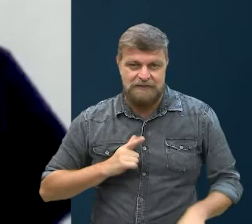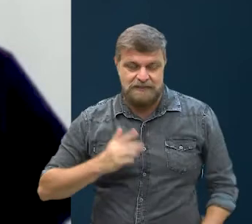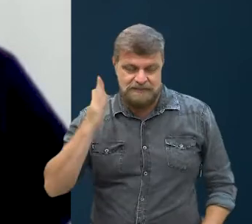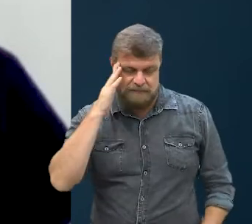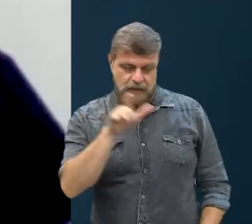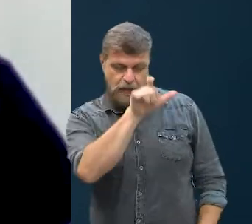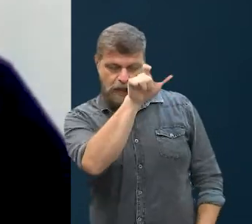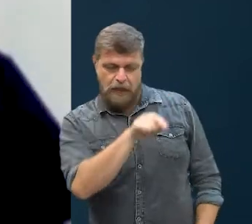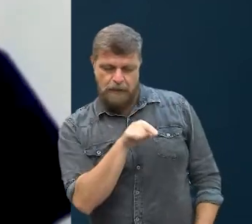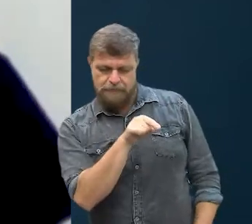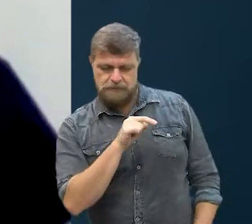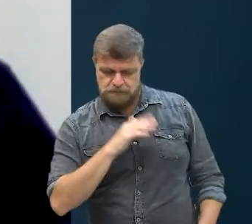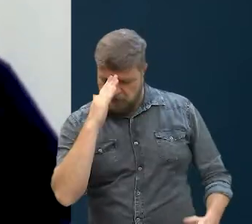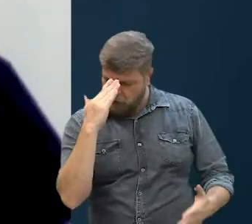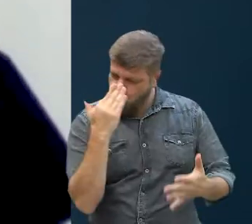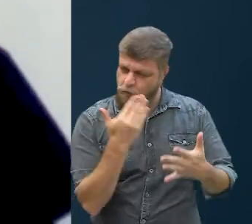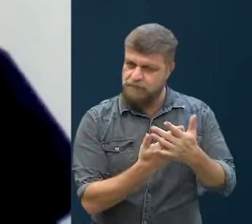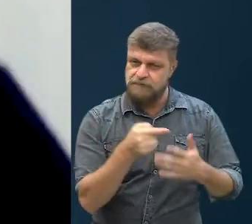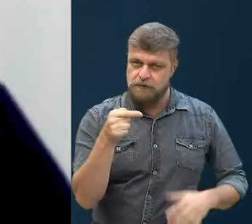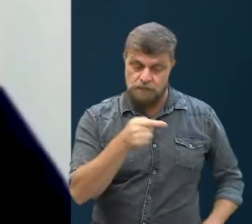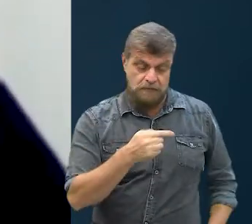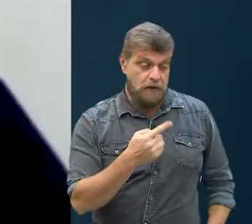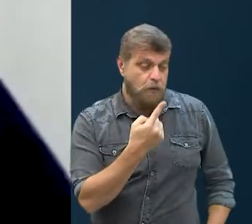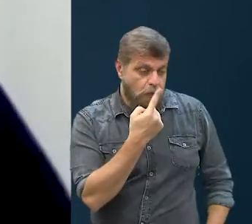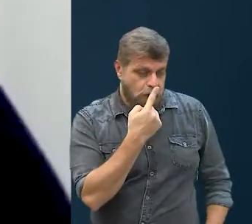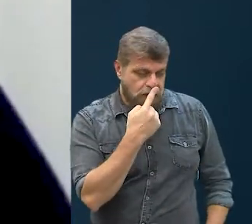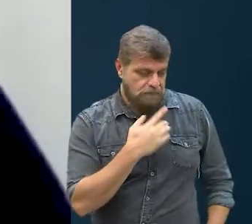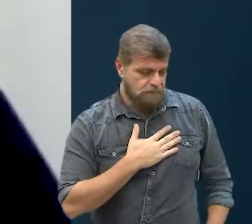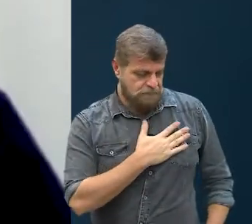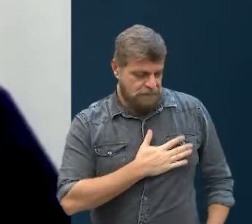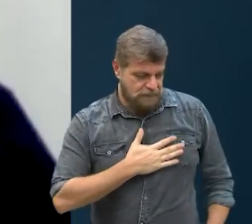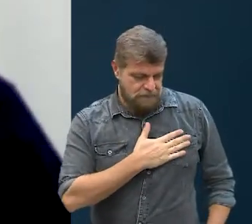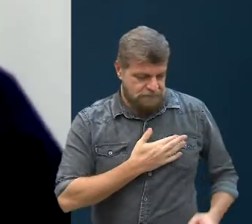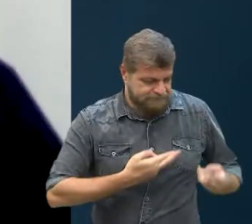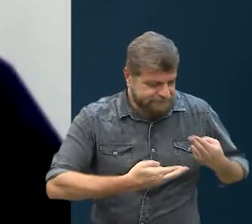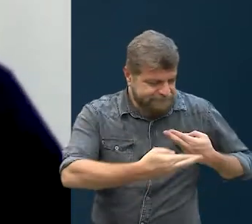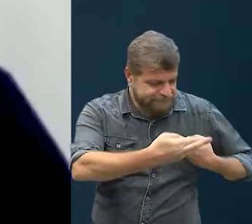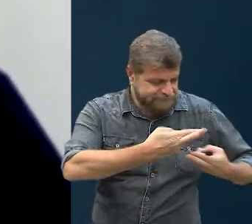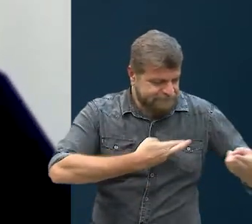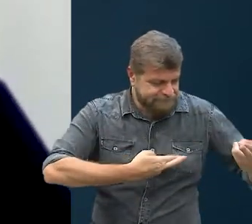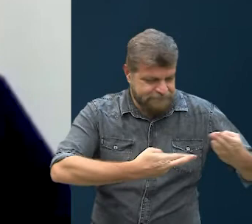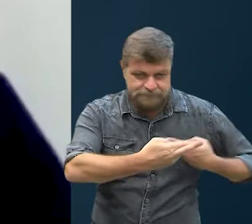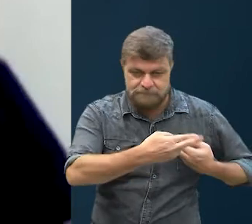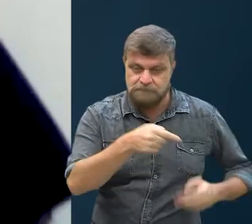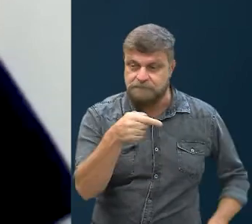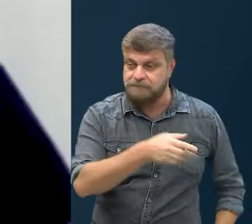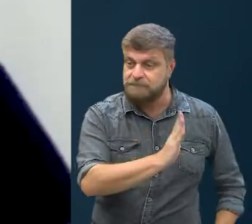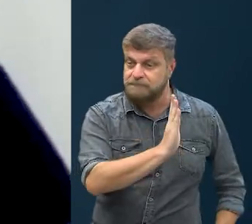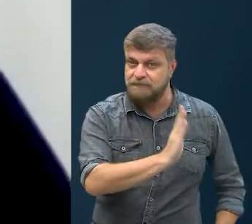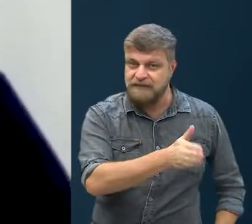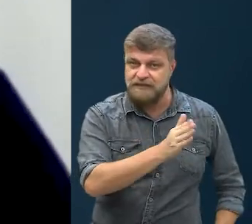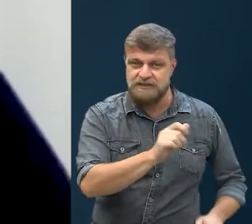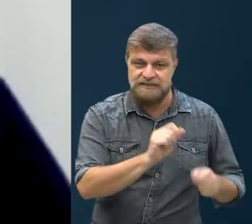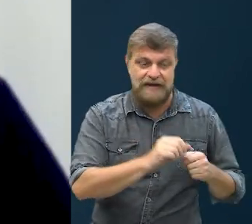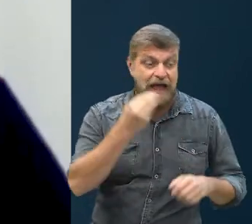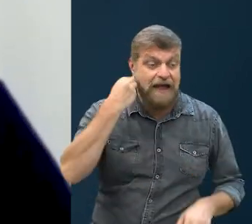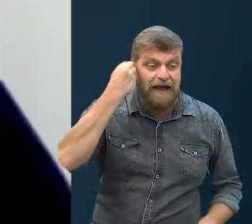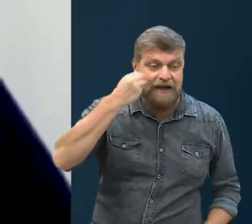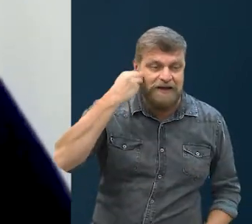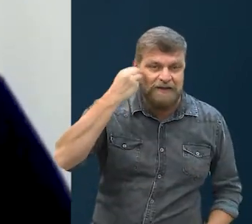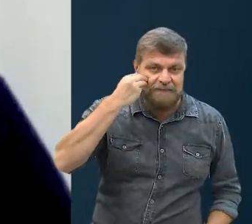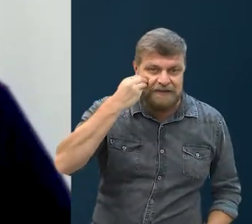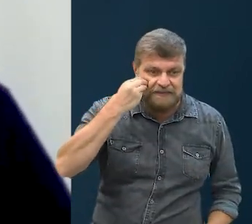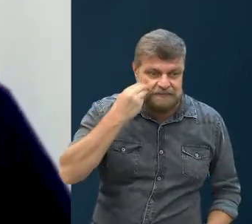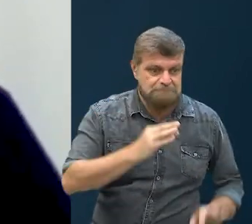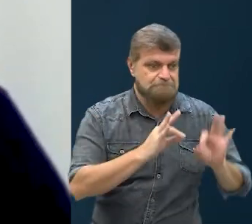uma pessoa que você gosta, que você se relaciona de perto, ele já fez a experiência